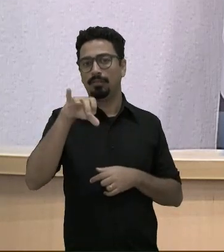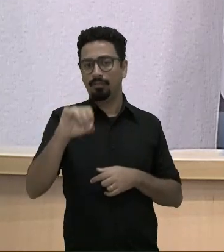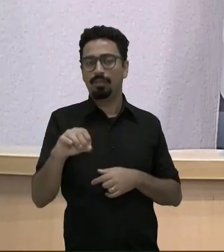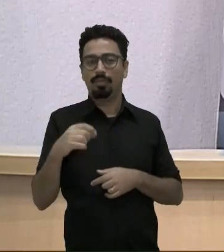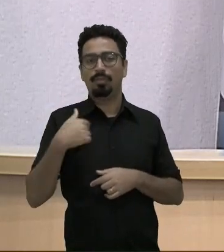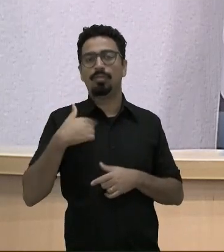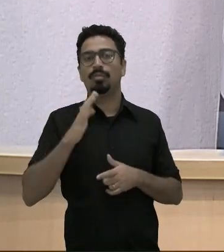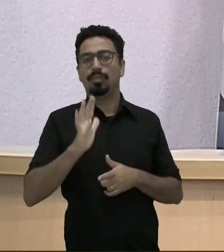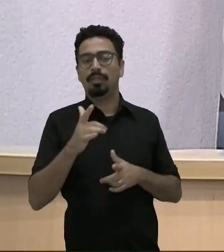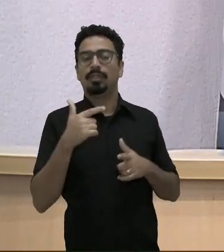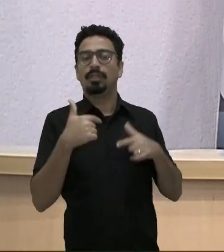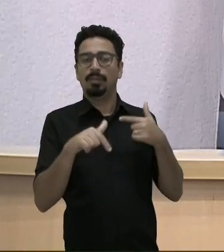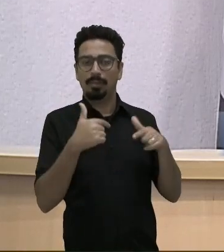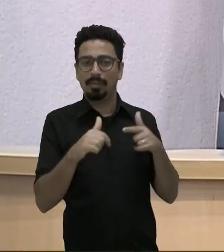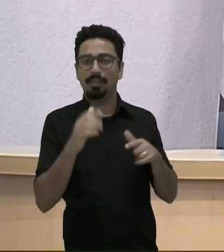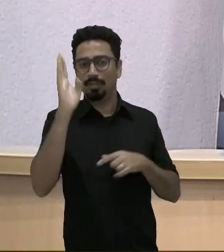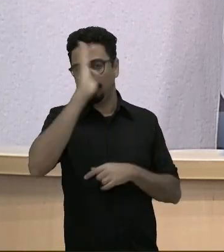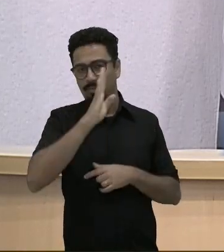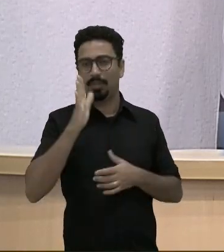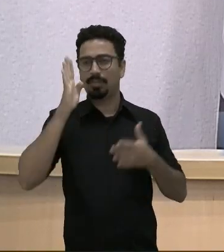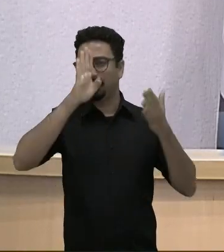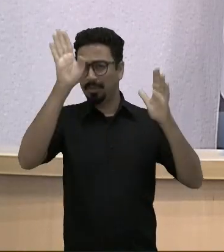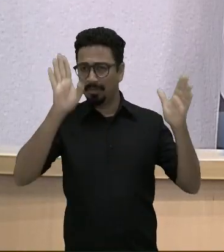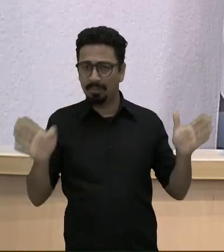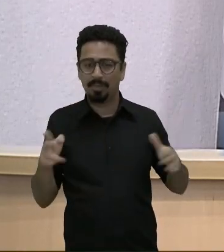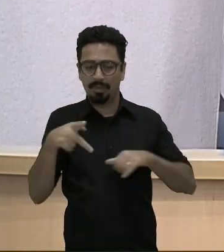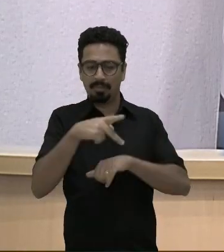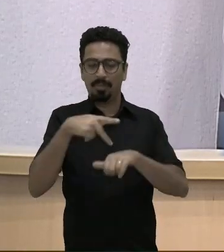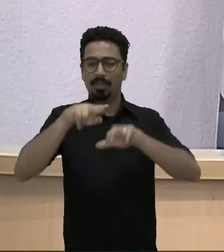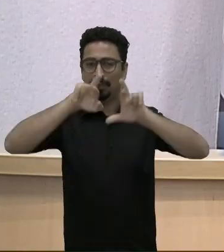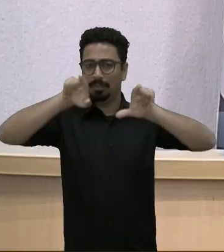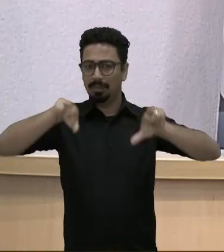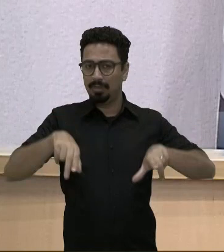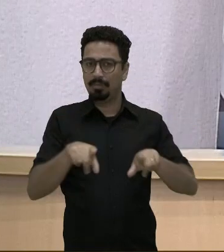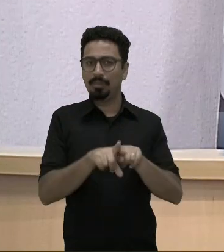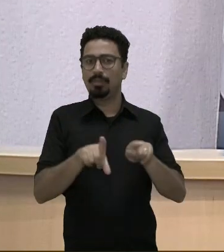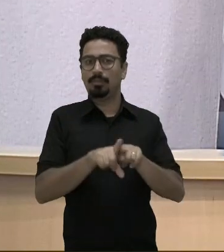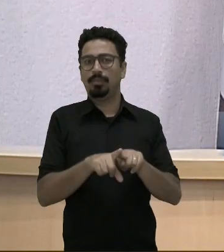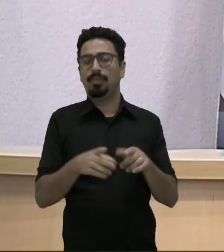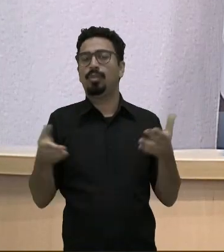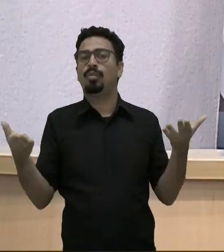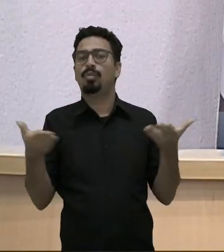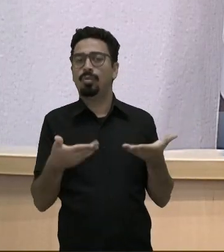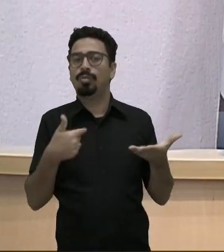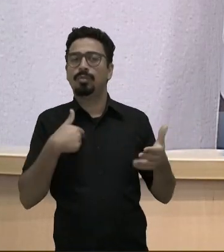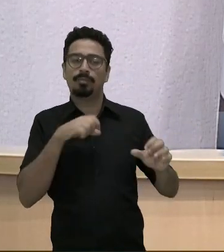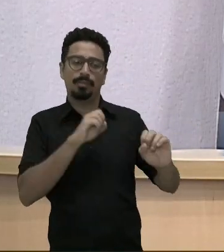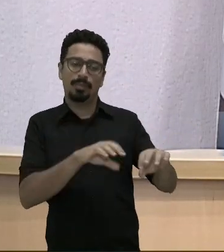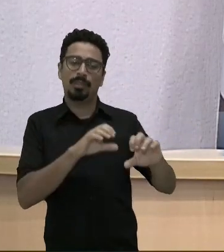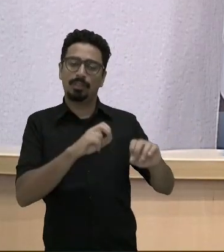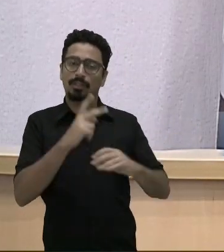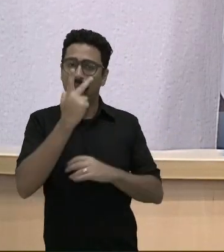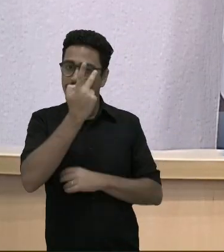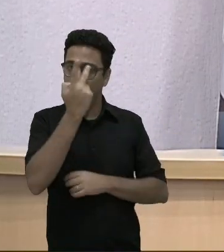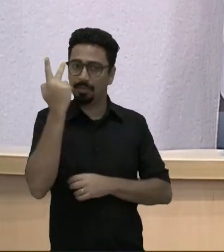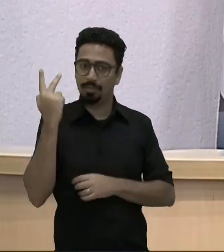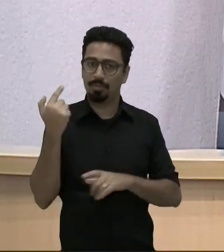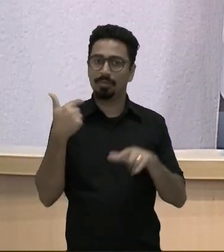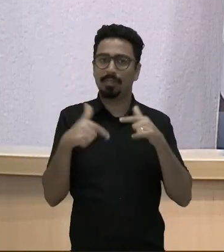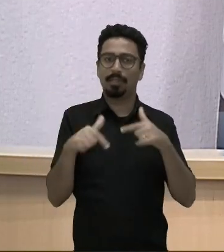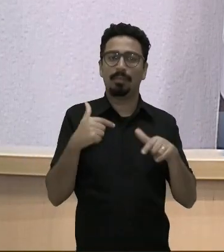Brasil inteiro, vários países do mundo. Hoje eu ensino as pessoas a